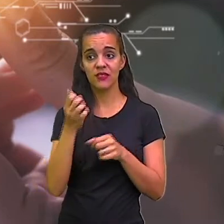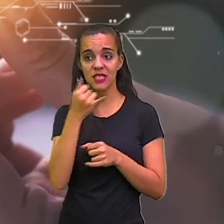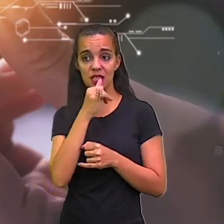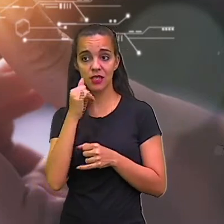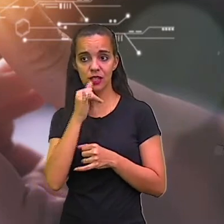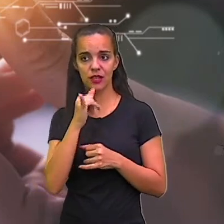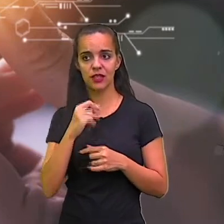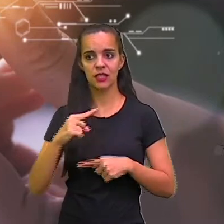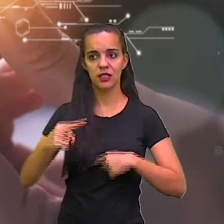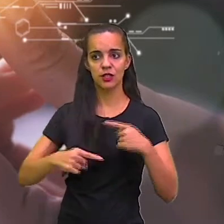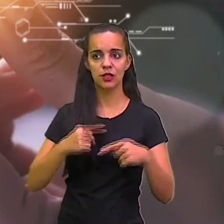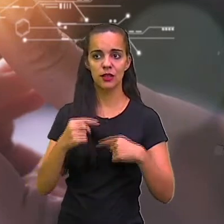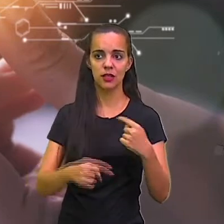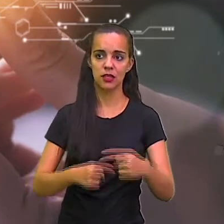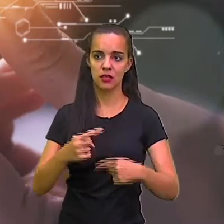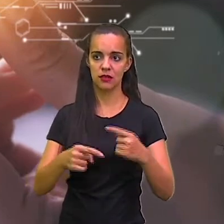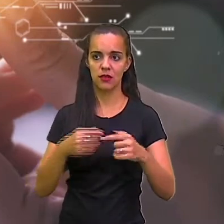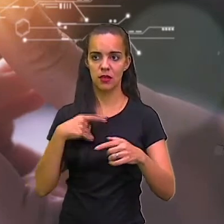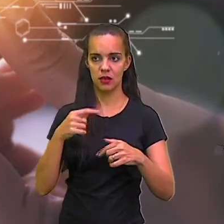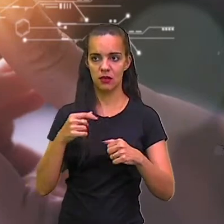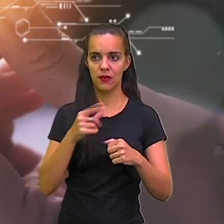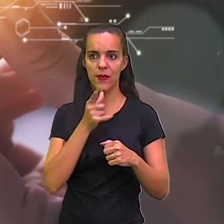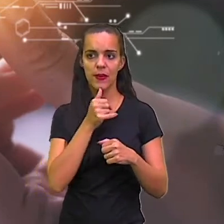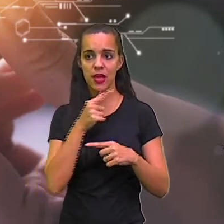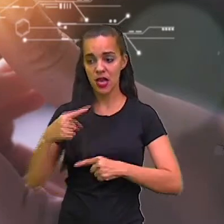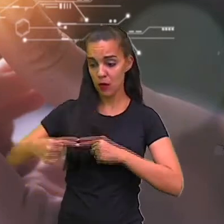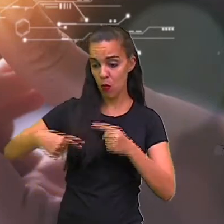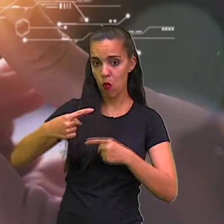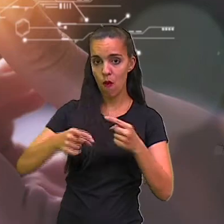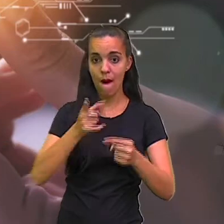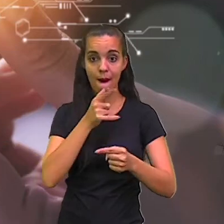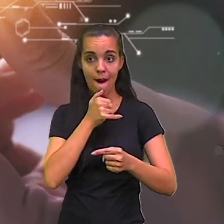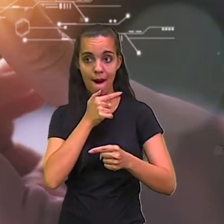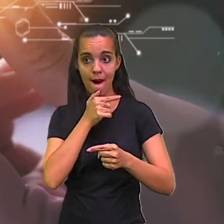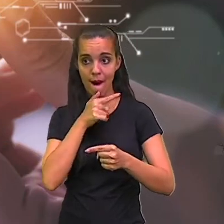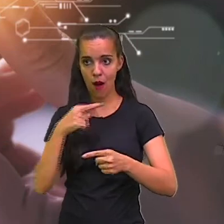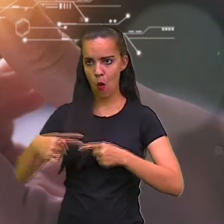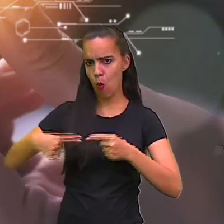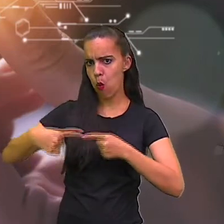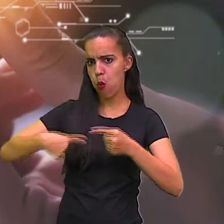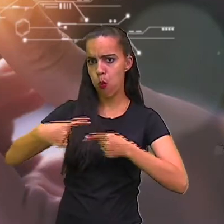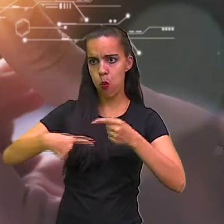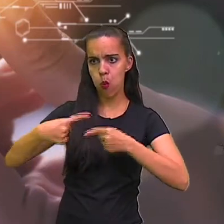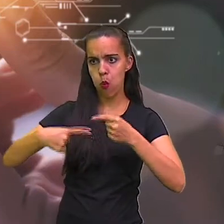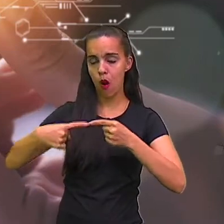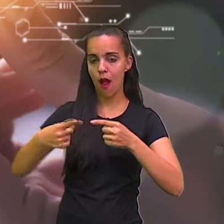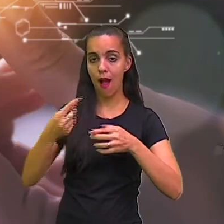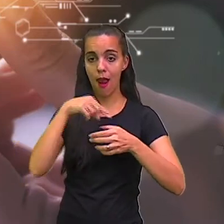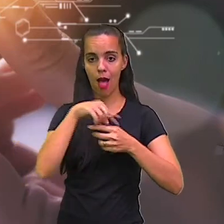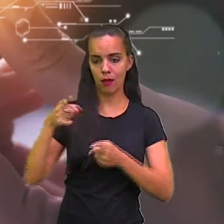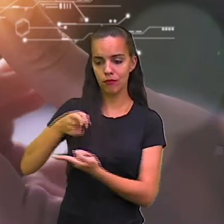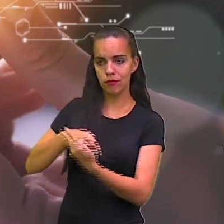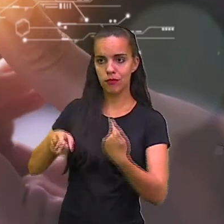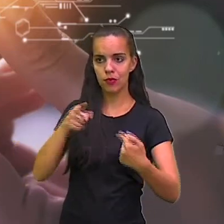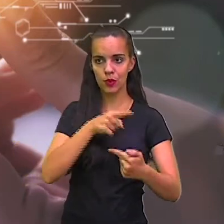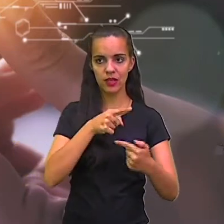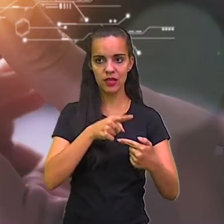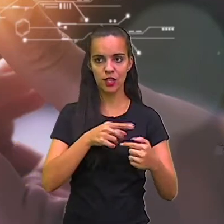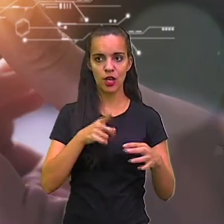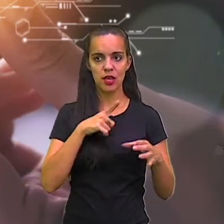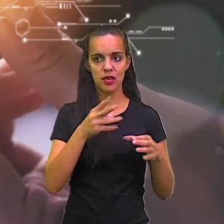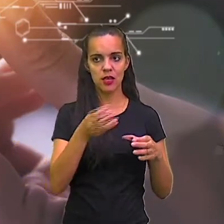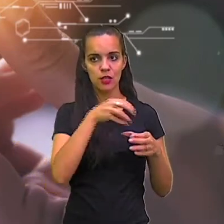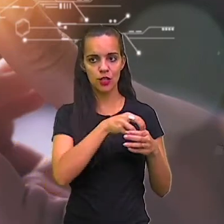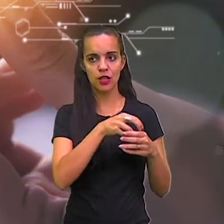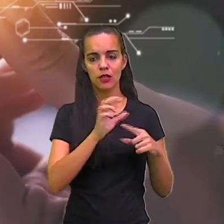a energia do movimento e quando a existe essa energia do movimento ela é chamada